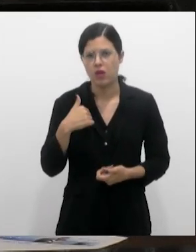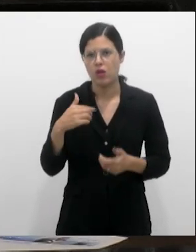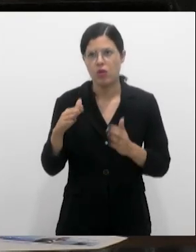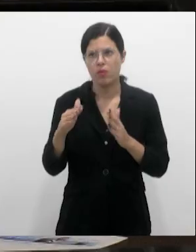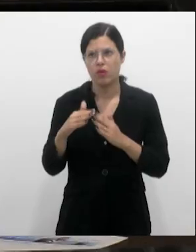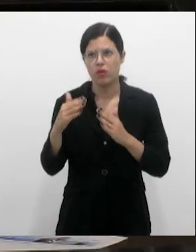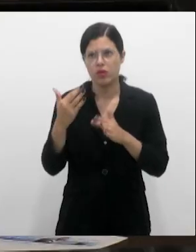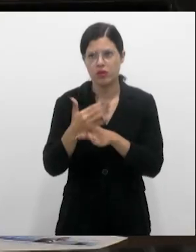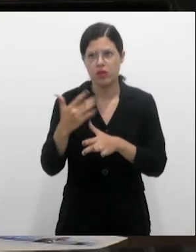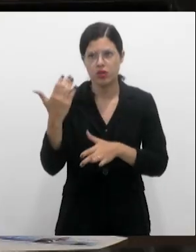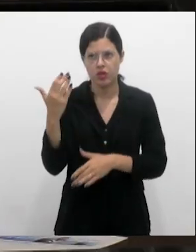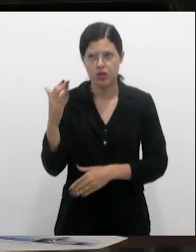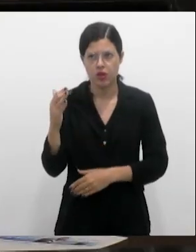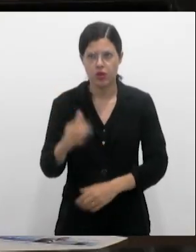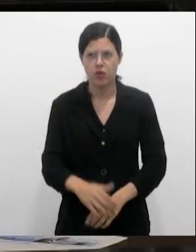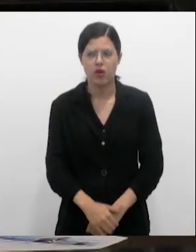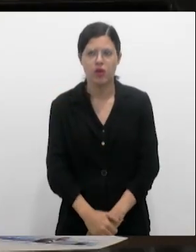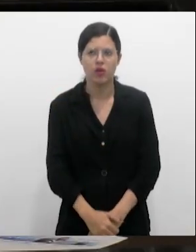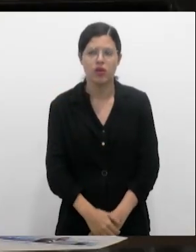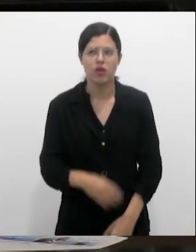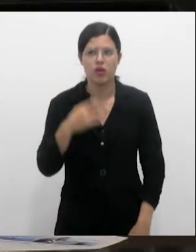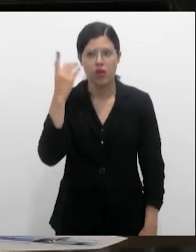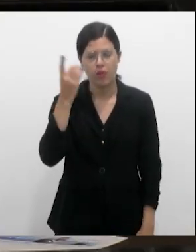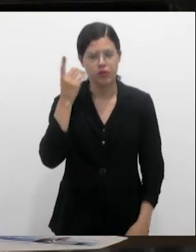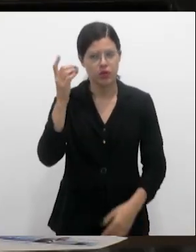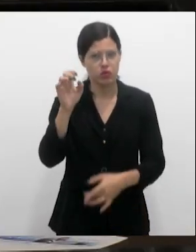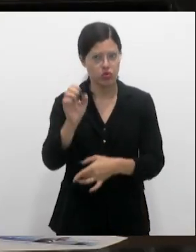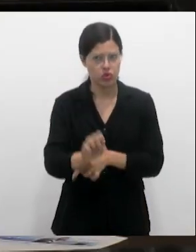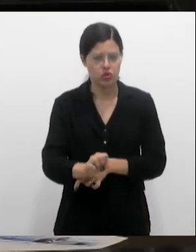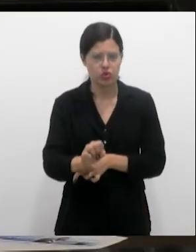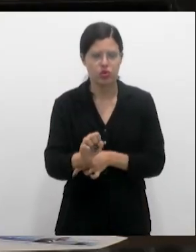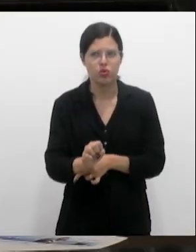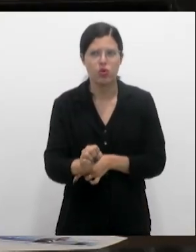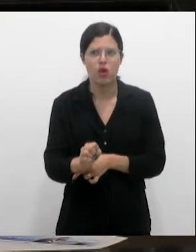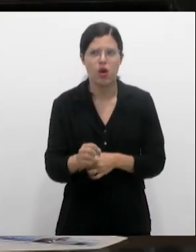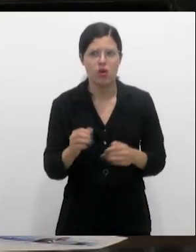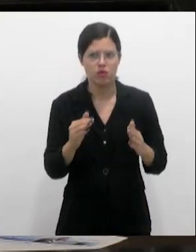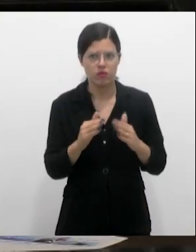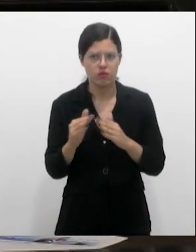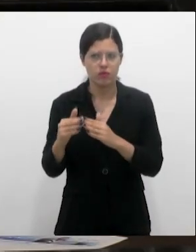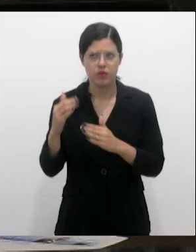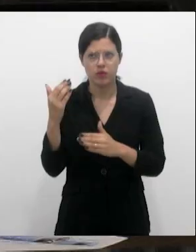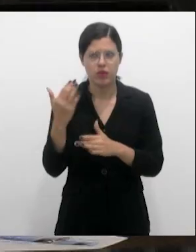Niterói, como deputado estadual morador da cidade de Niterói,